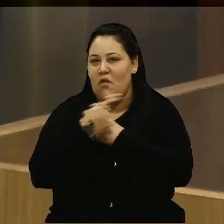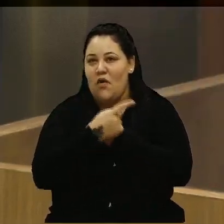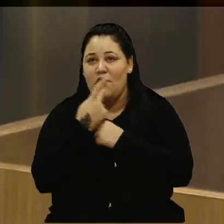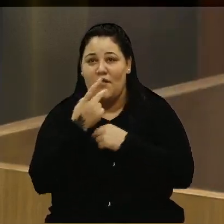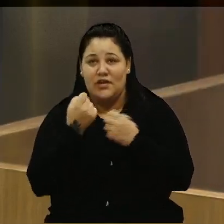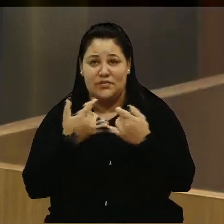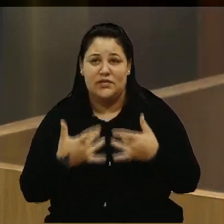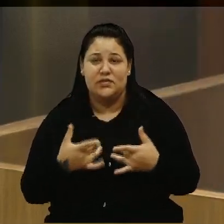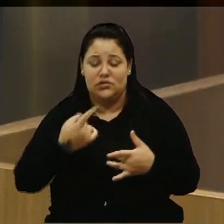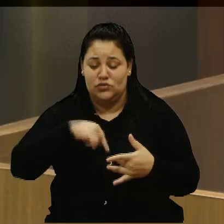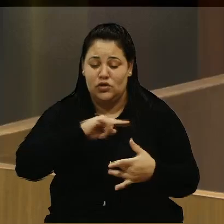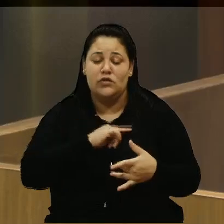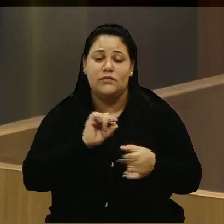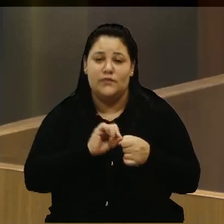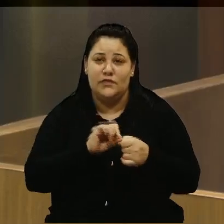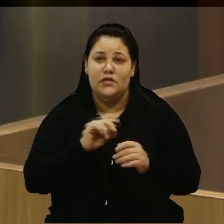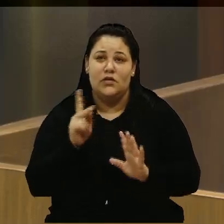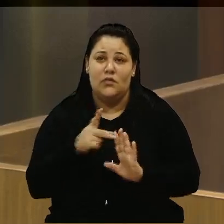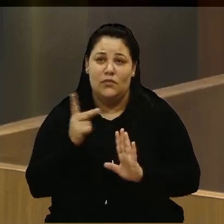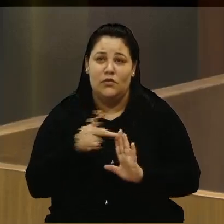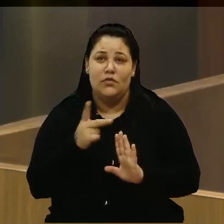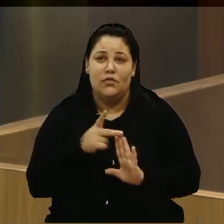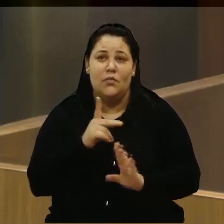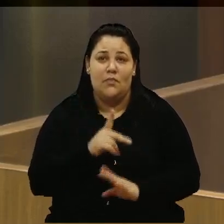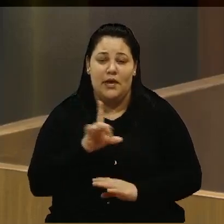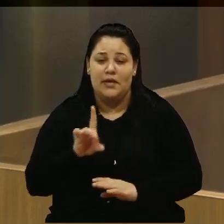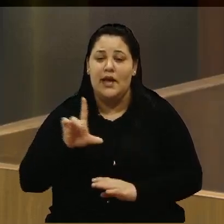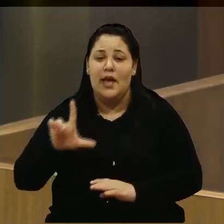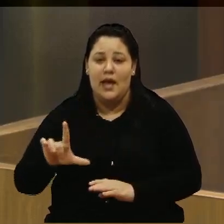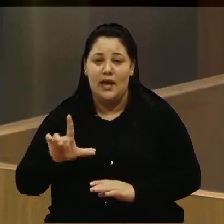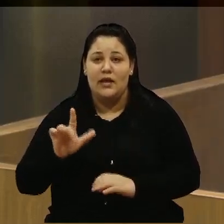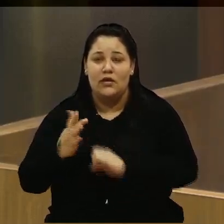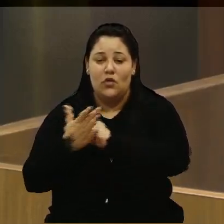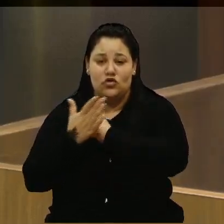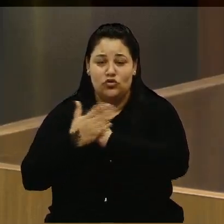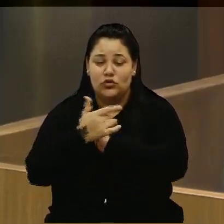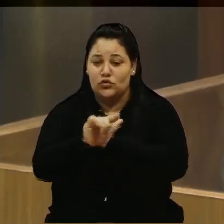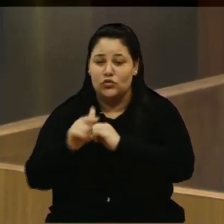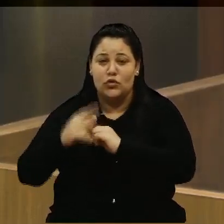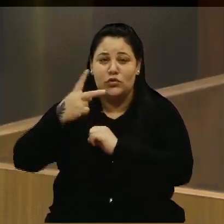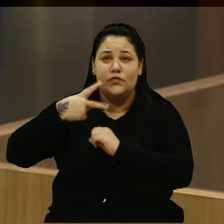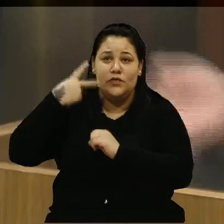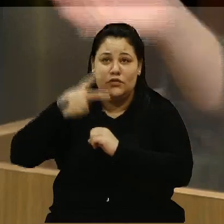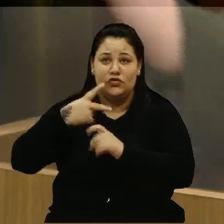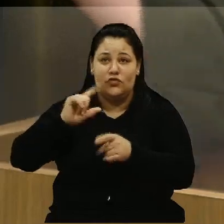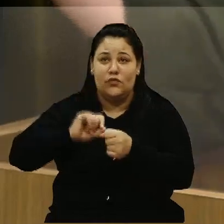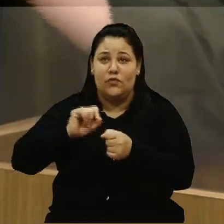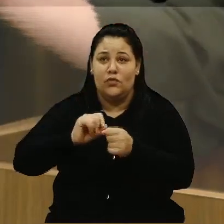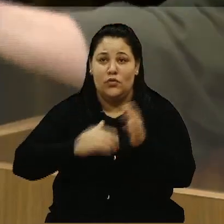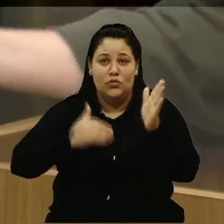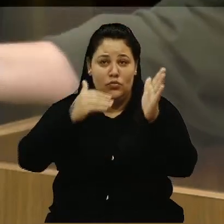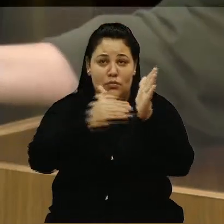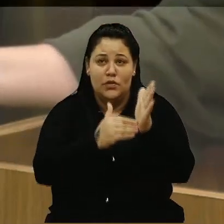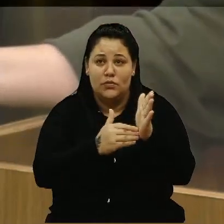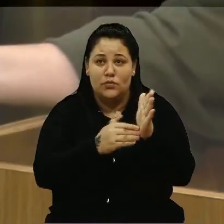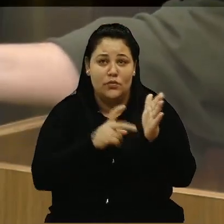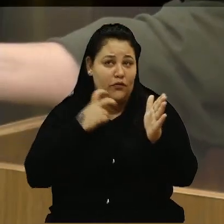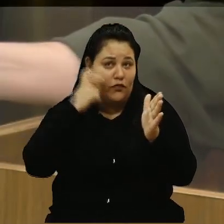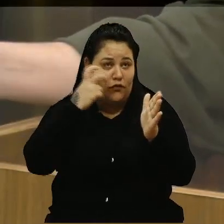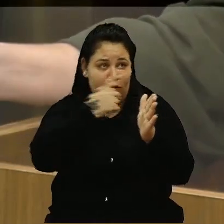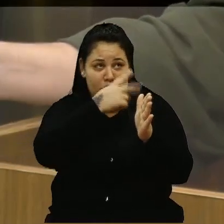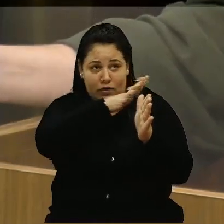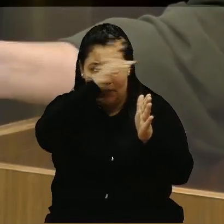aqui, nós vamos protocolar sim um PDL. Com a ajuda dos outros vereadores, nós vamos protocolar, no mínimo para constranger a